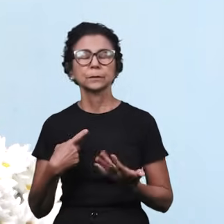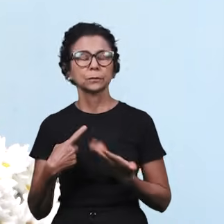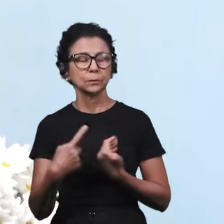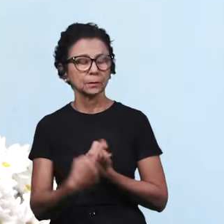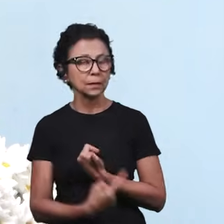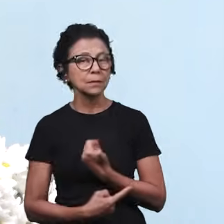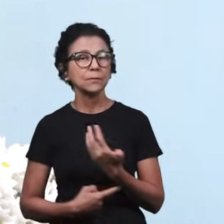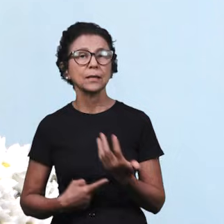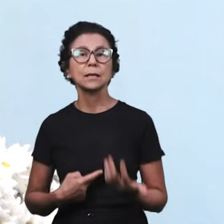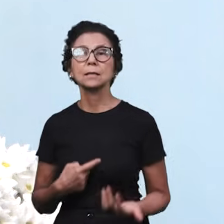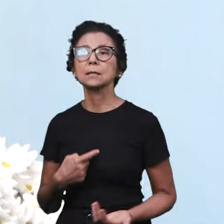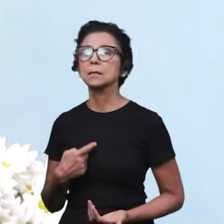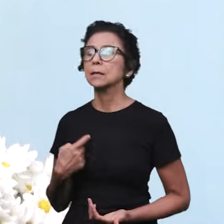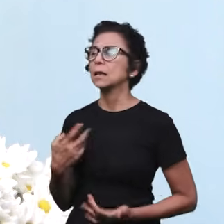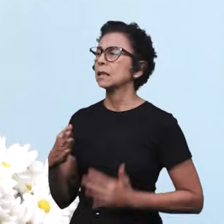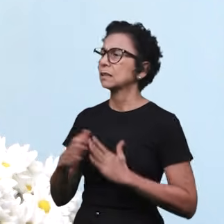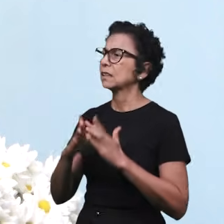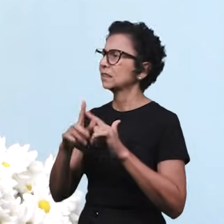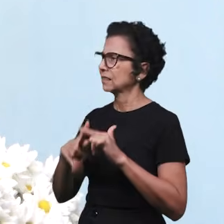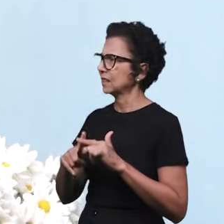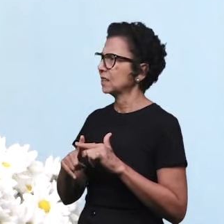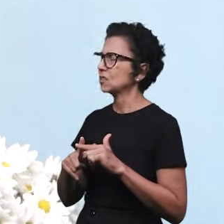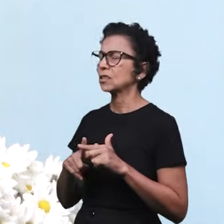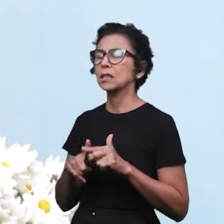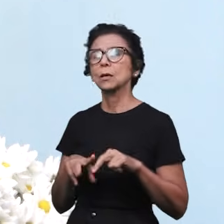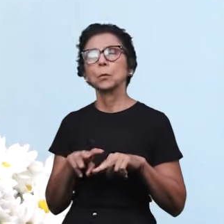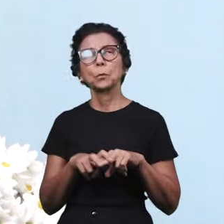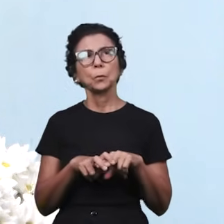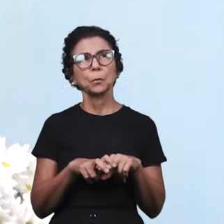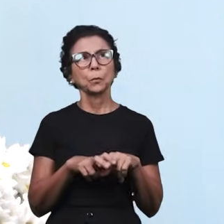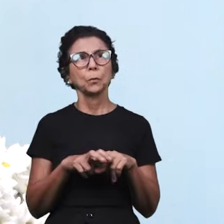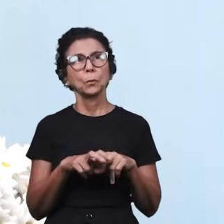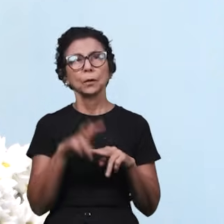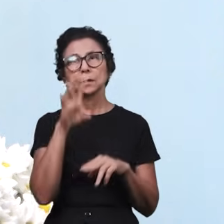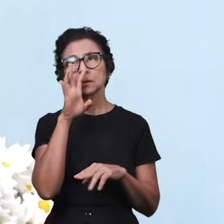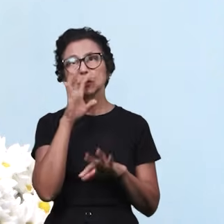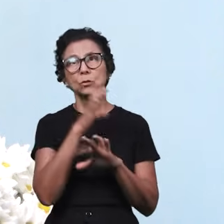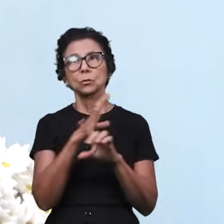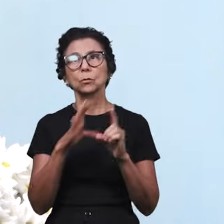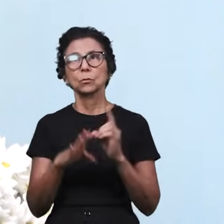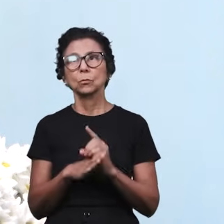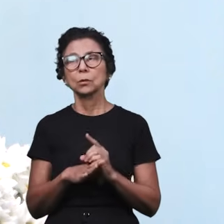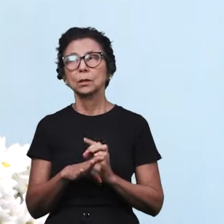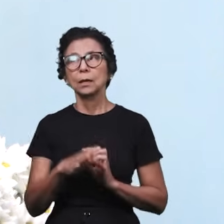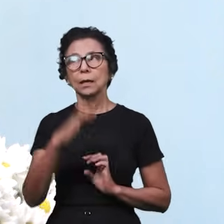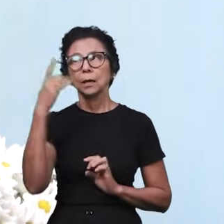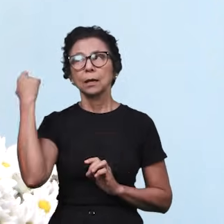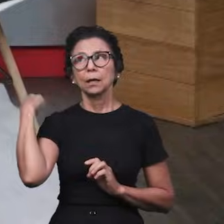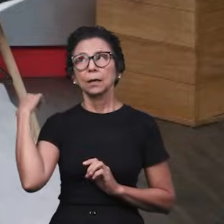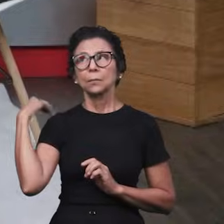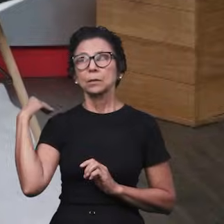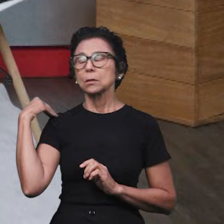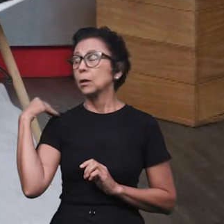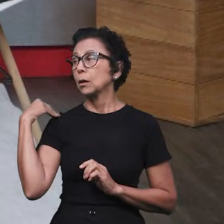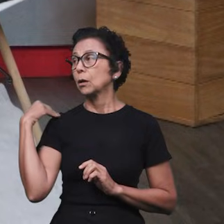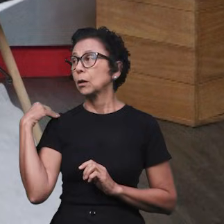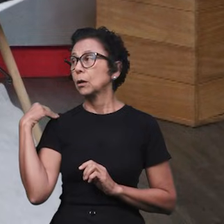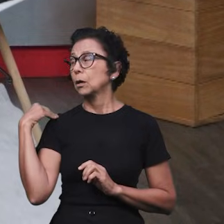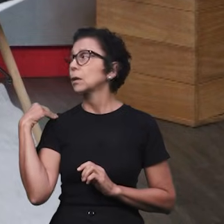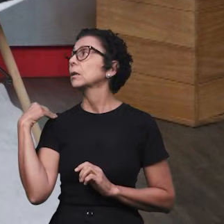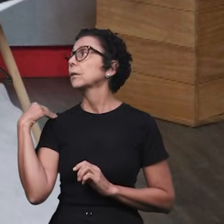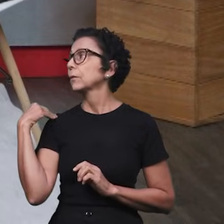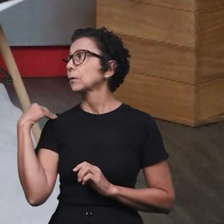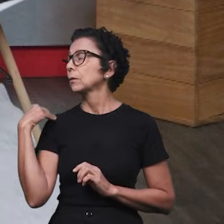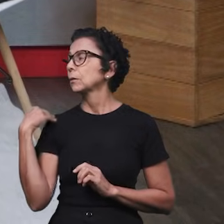nossa igreja, recebendo a nossa bênção e bate, chegou um surdo aqui, Exatamente. Outra igreja, vai lá. Exatamente. E aí, esses